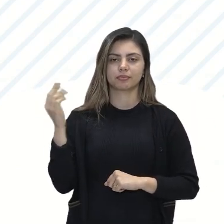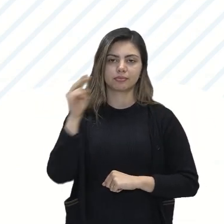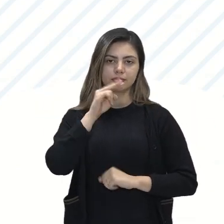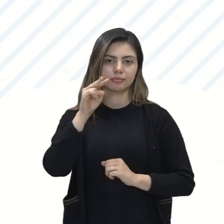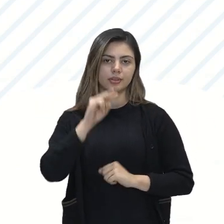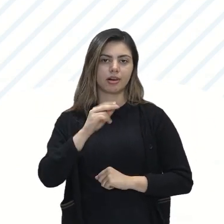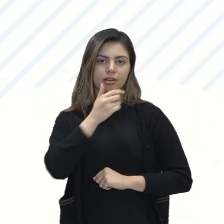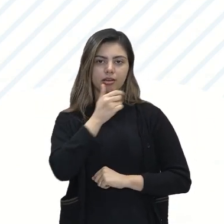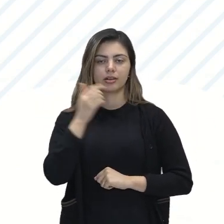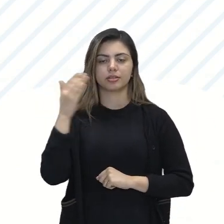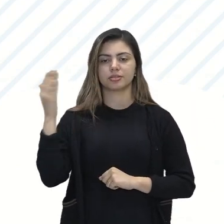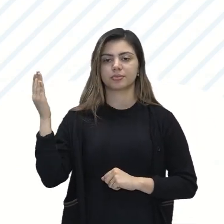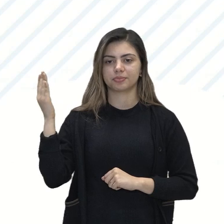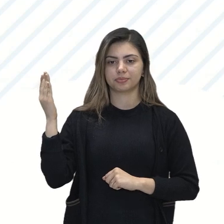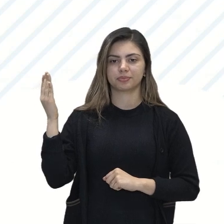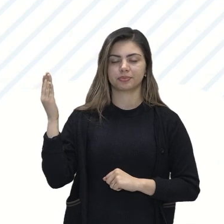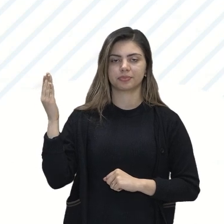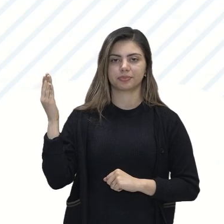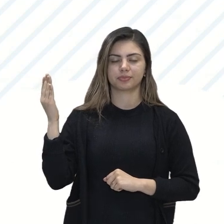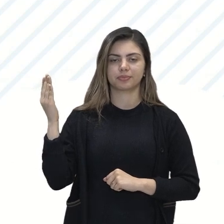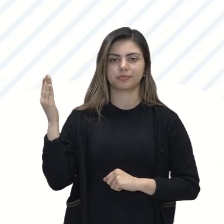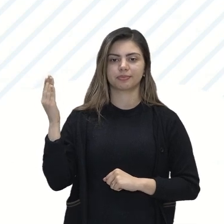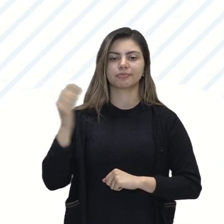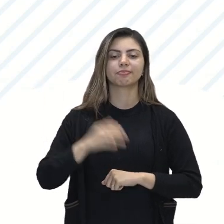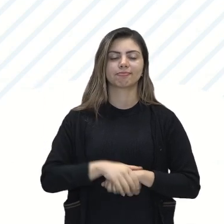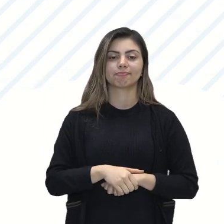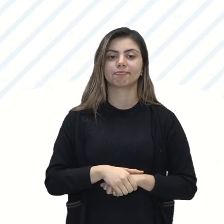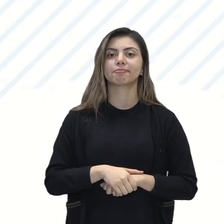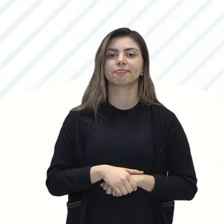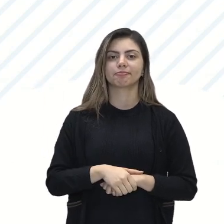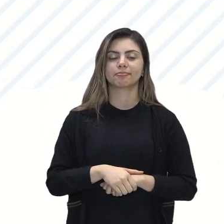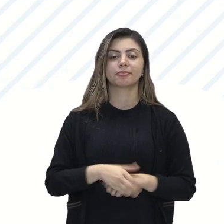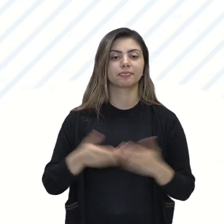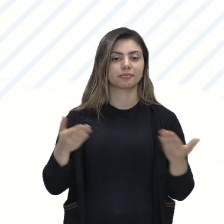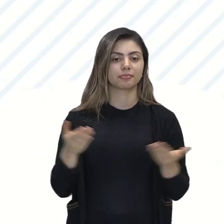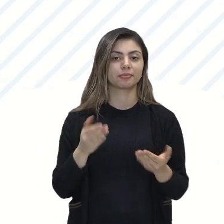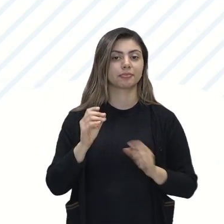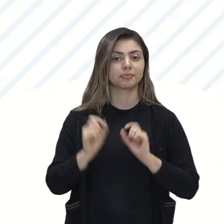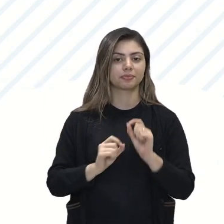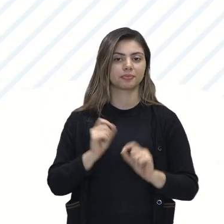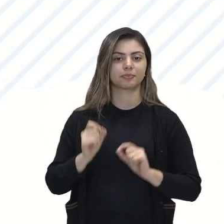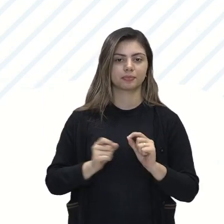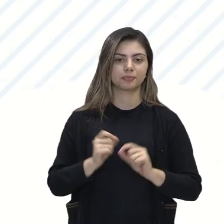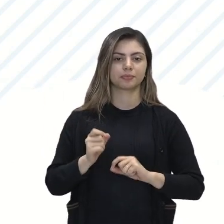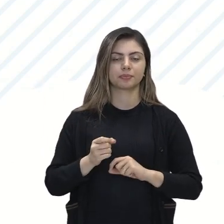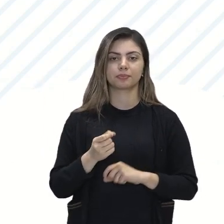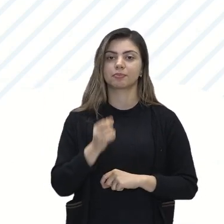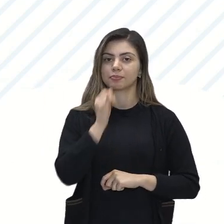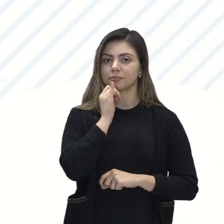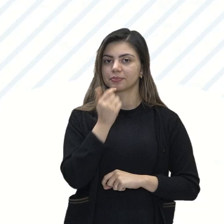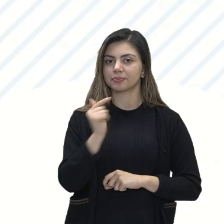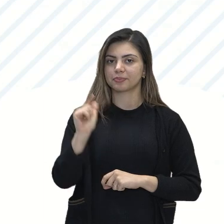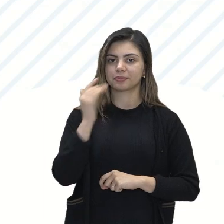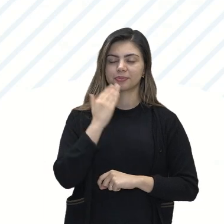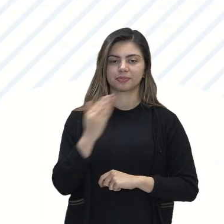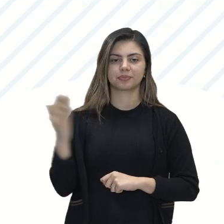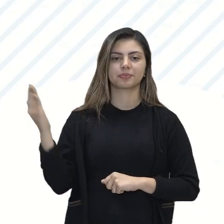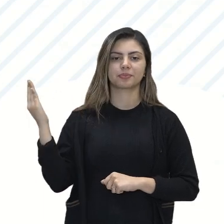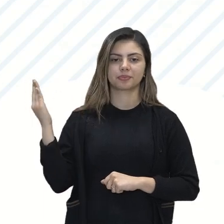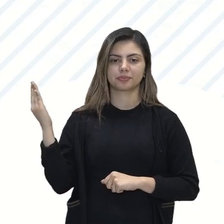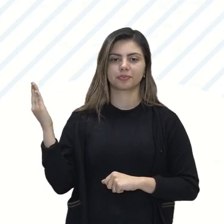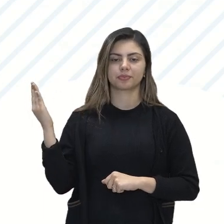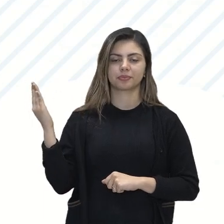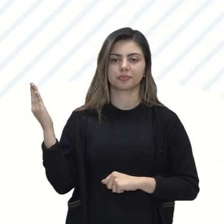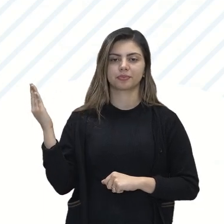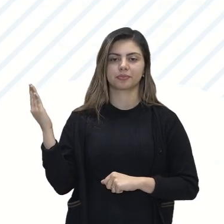information about the project, ok? Vamos lá para number 2, para o próximo exemplo. We